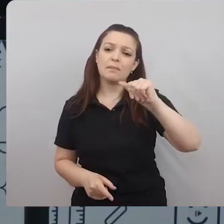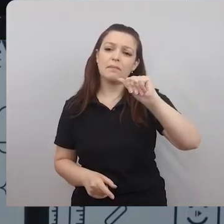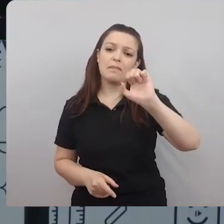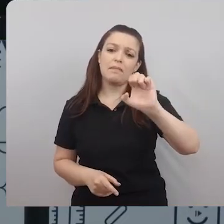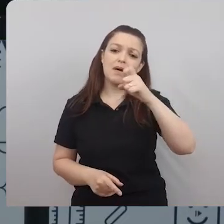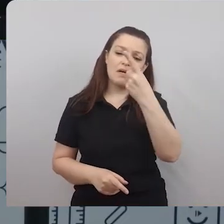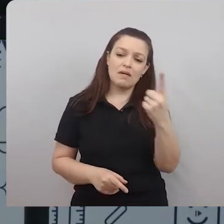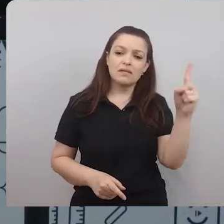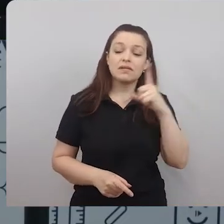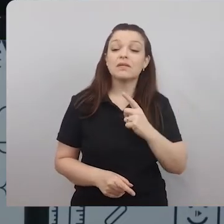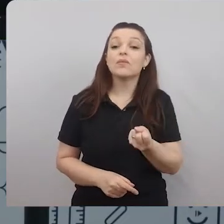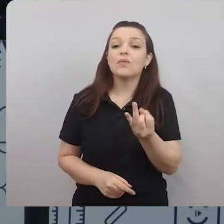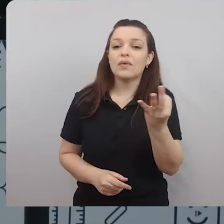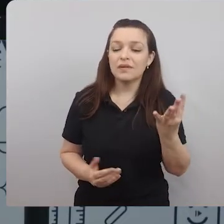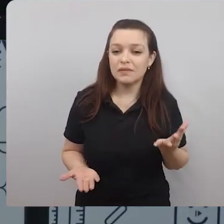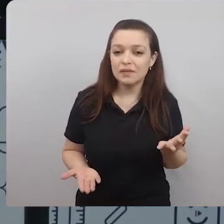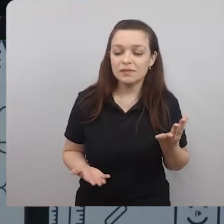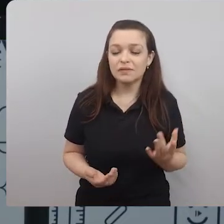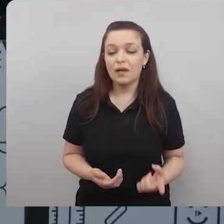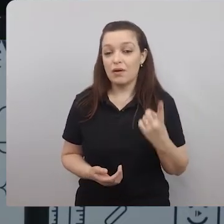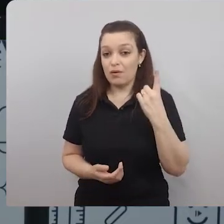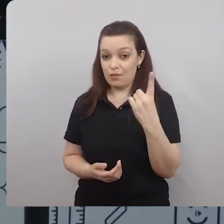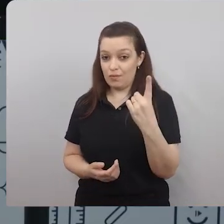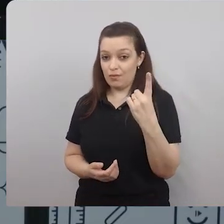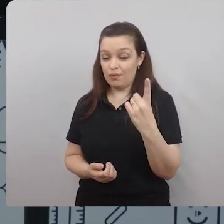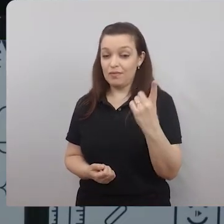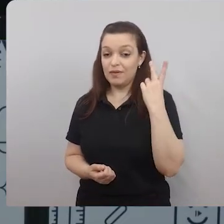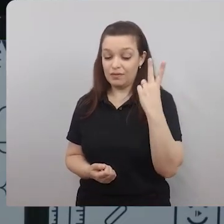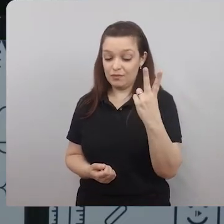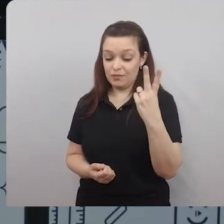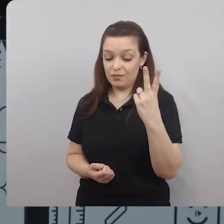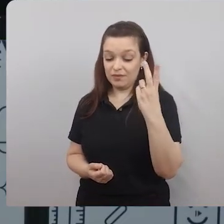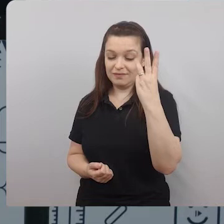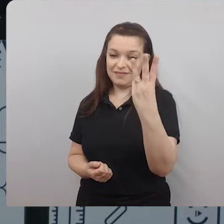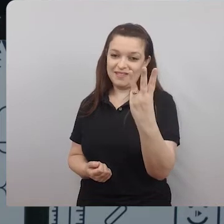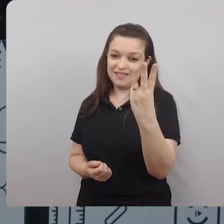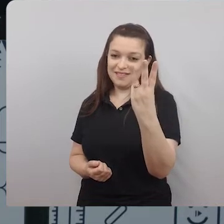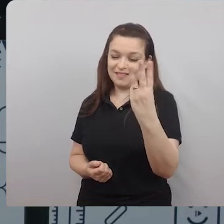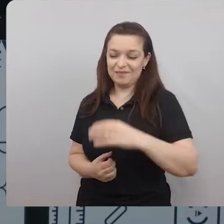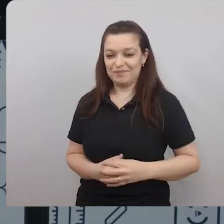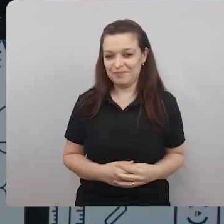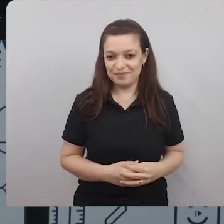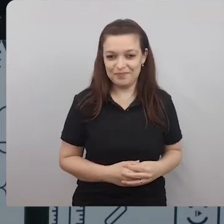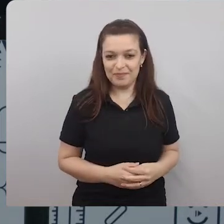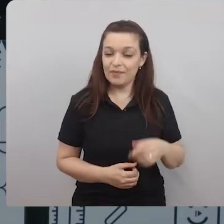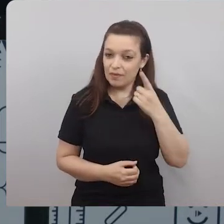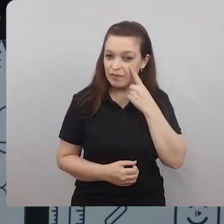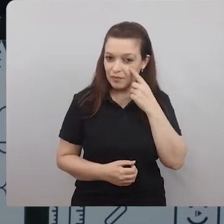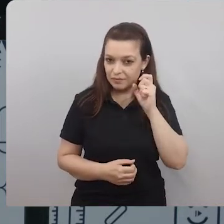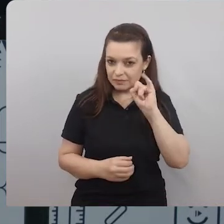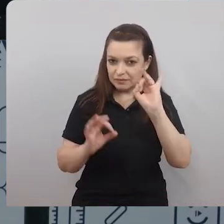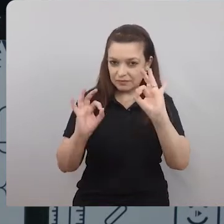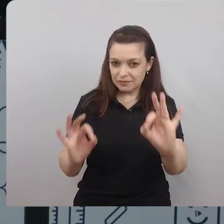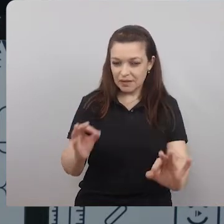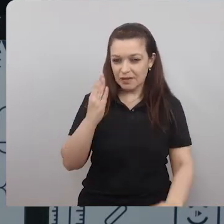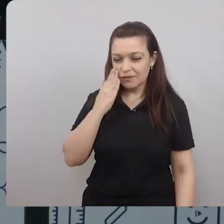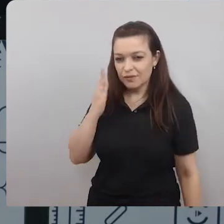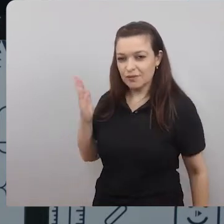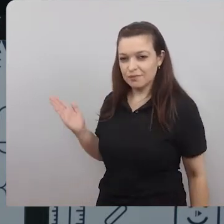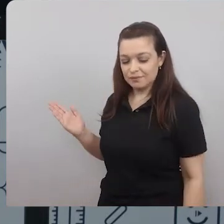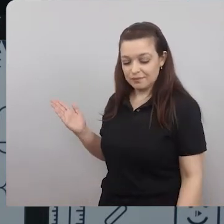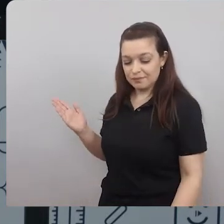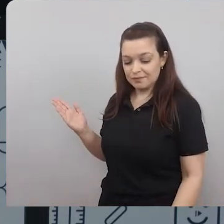palavra mãe? Uma, duas, três letras. Será que é isso mesmo?